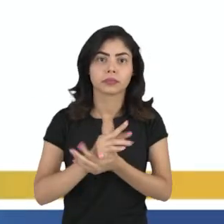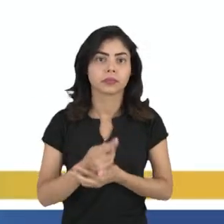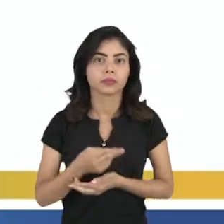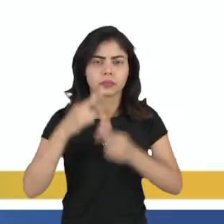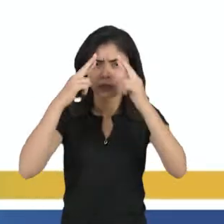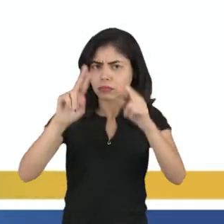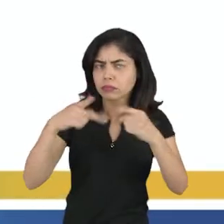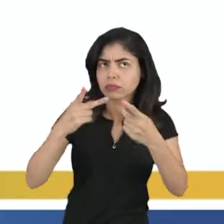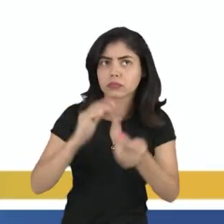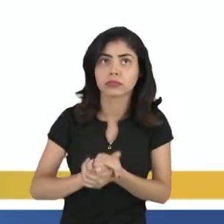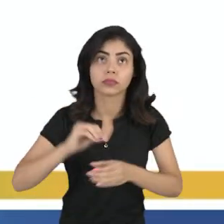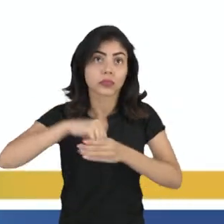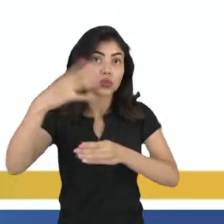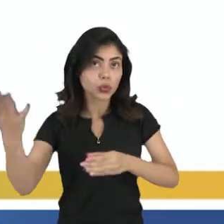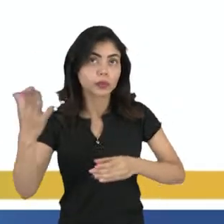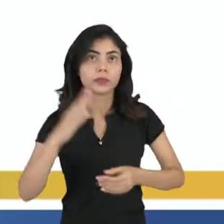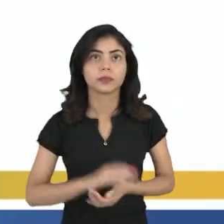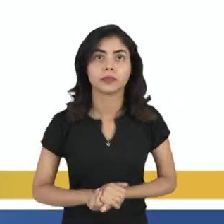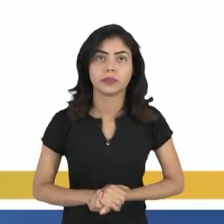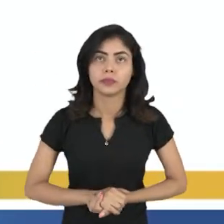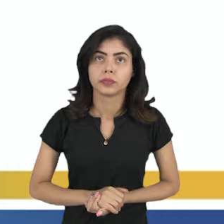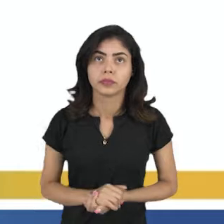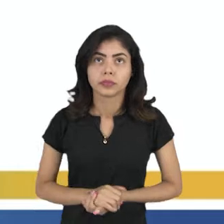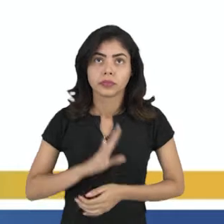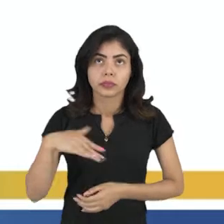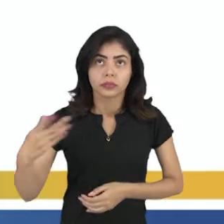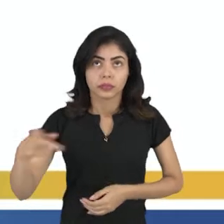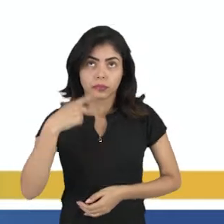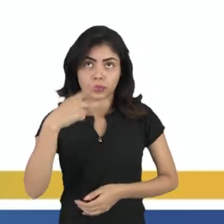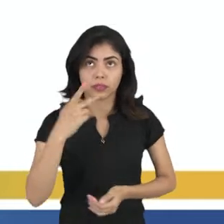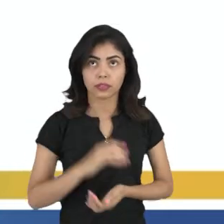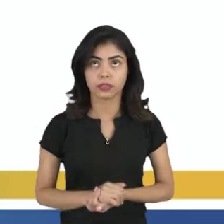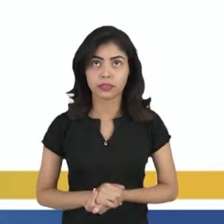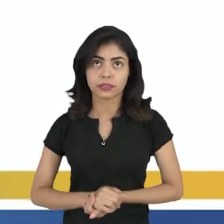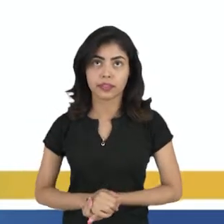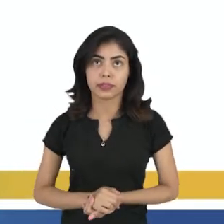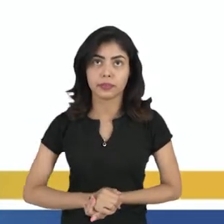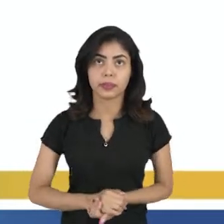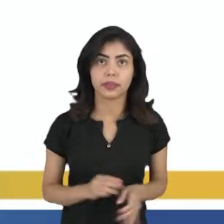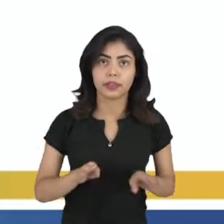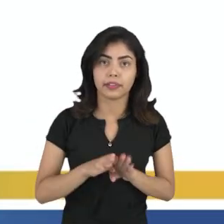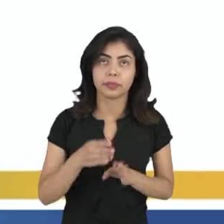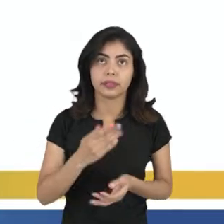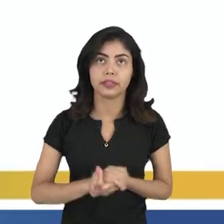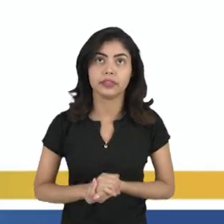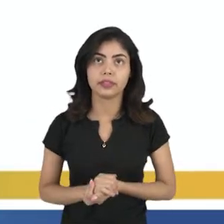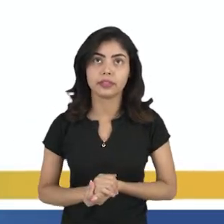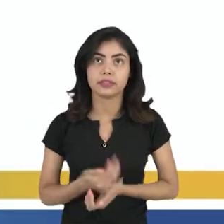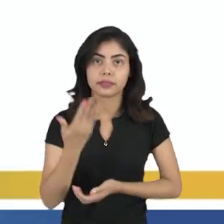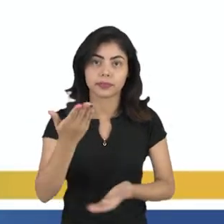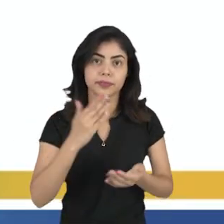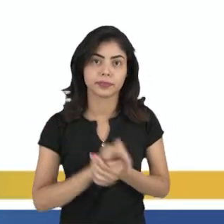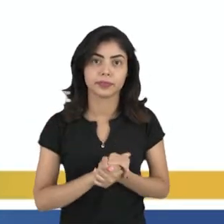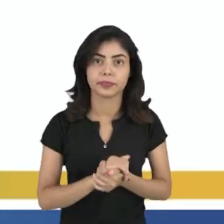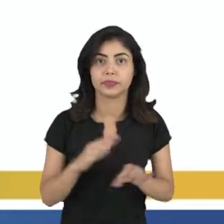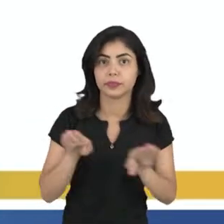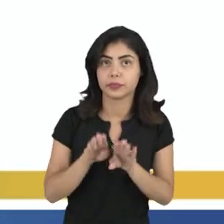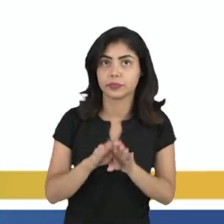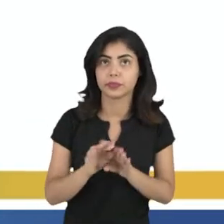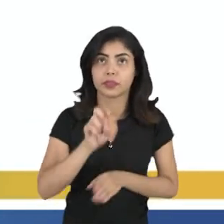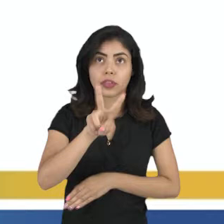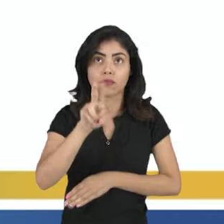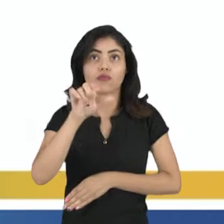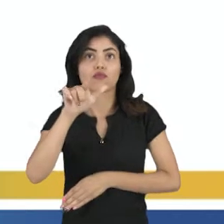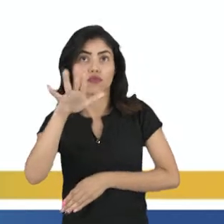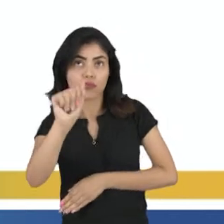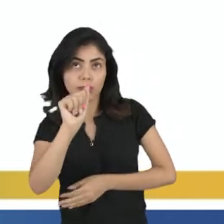dos órgãos externos. Quando a gente fala dos órgãos externos, como vocês podem ver na imagem, nós estamos falando aí da